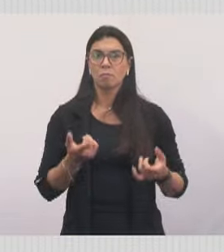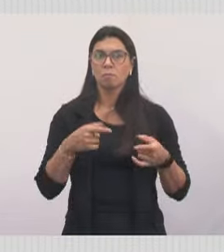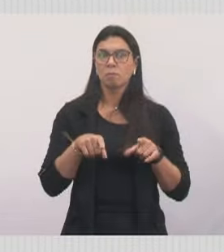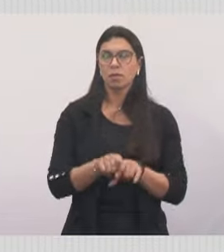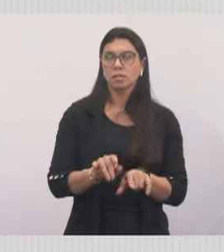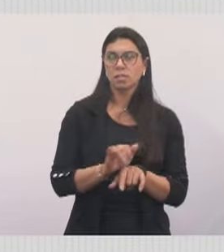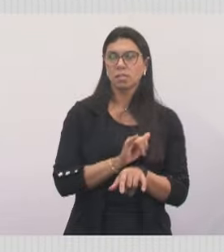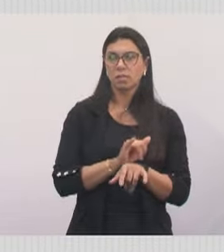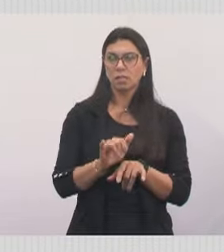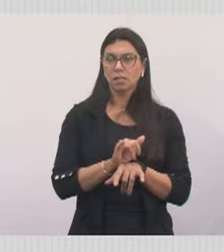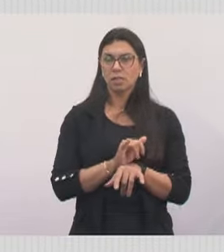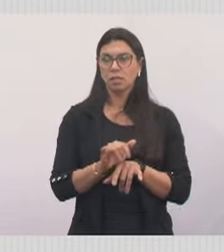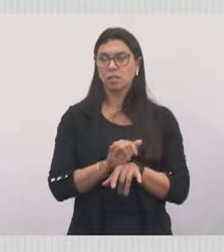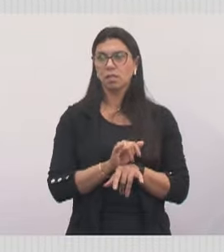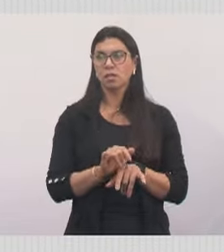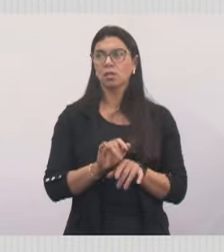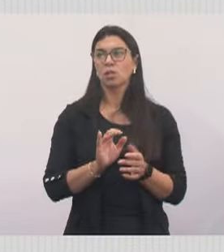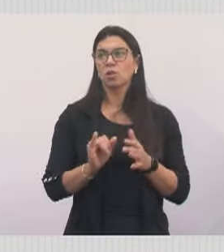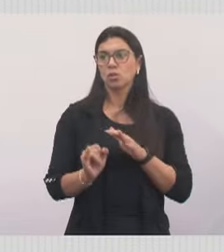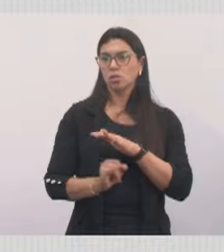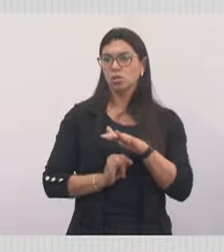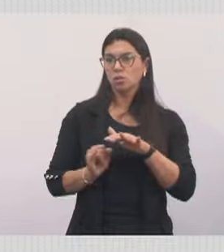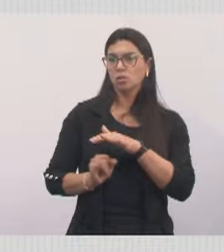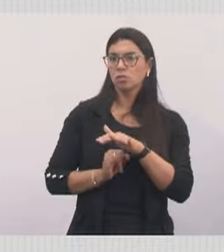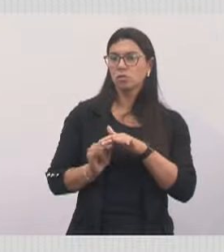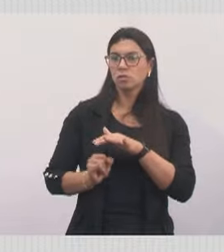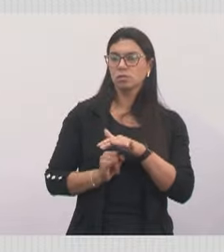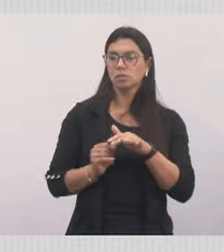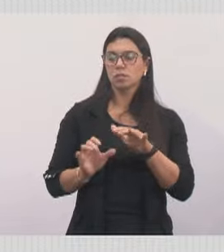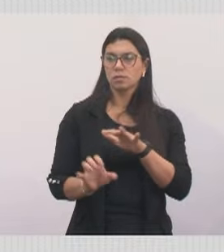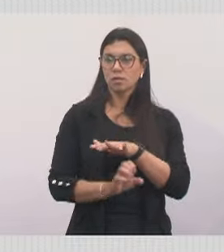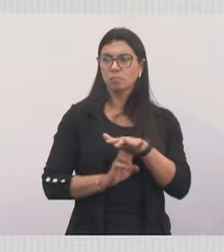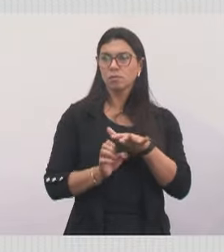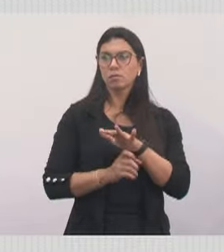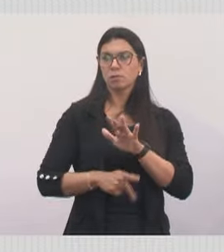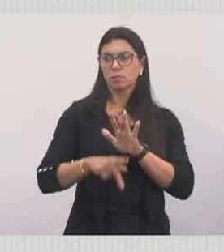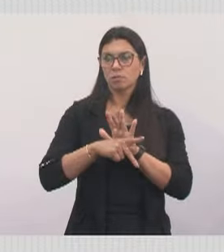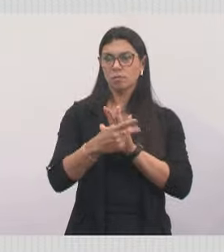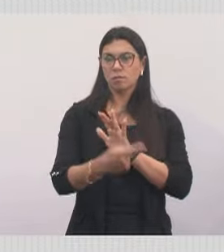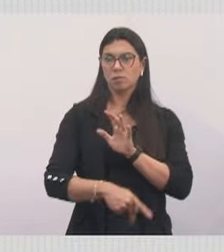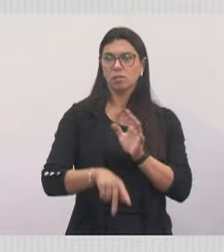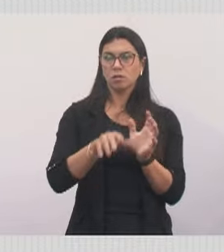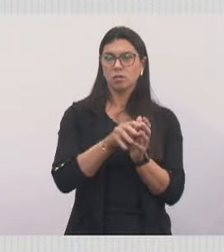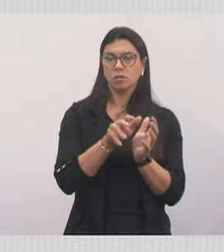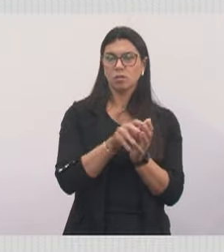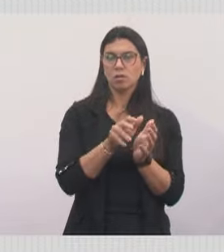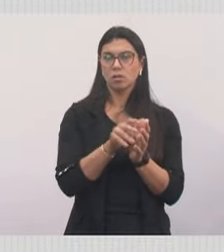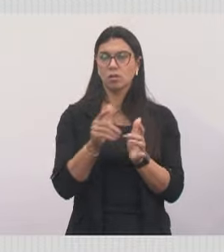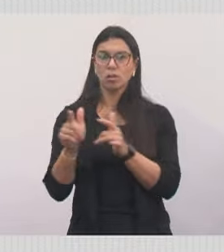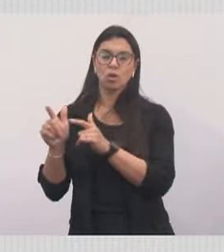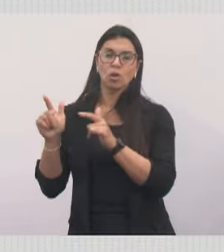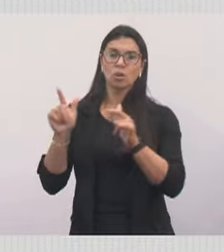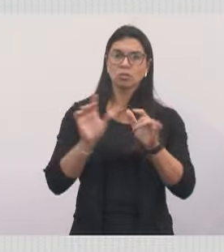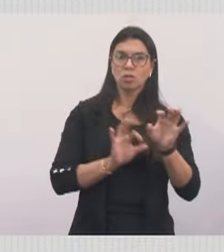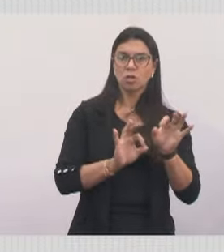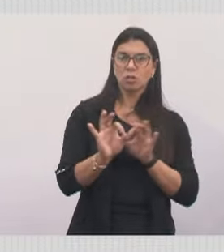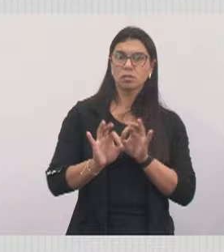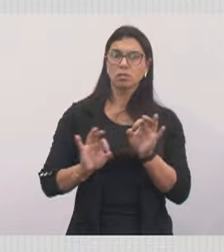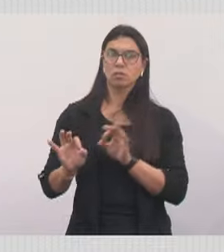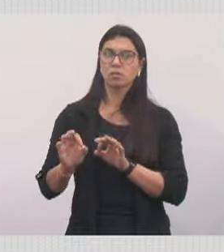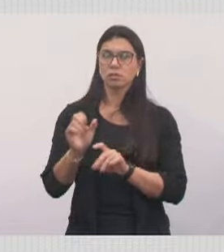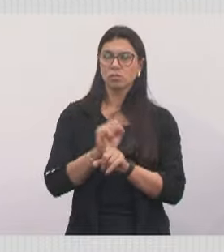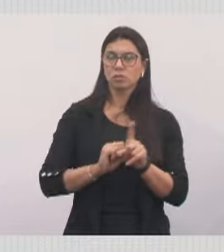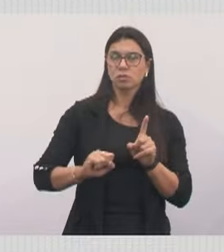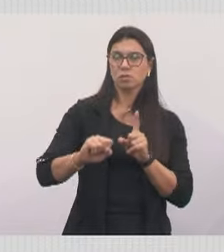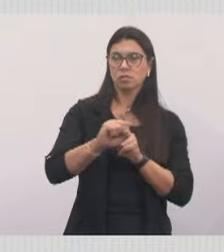Parcerias estratégicas com instituições governamentais, empresas locais e outras organizações da sociedade civil para ampliar